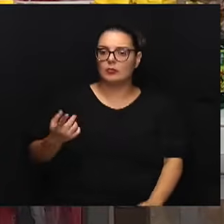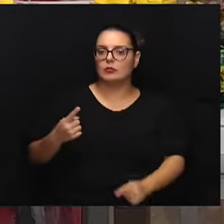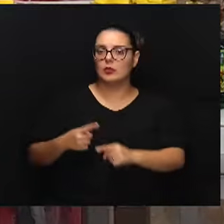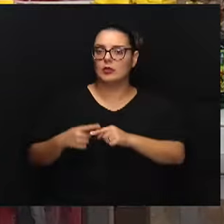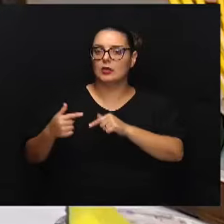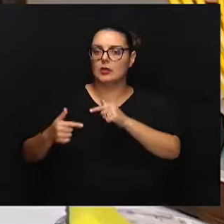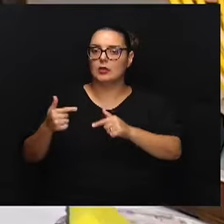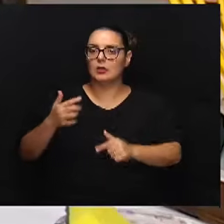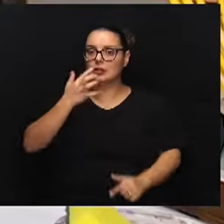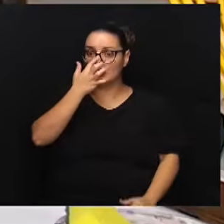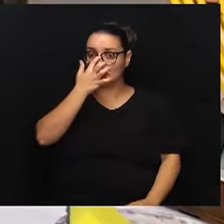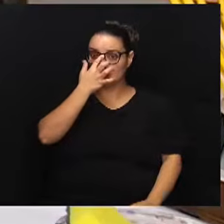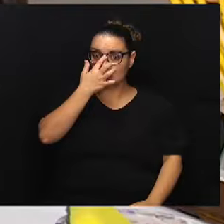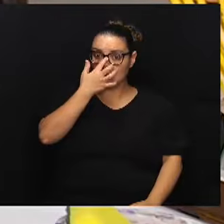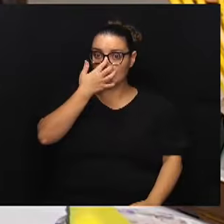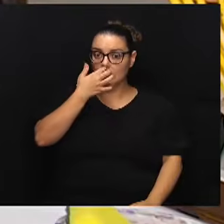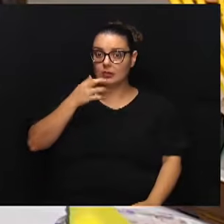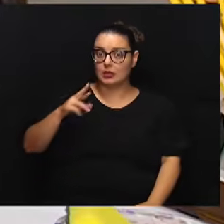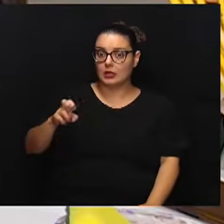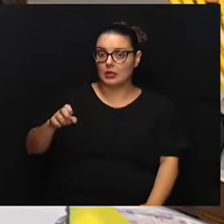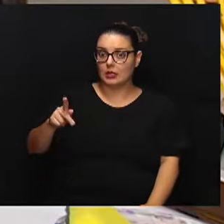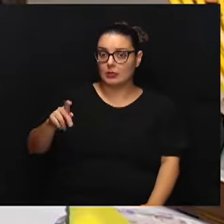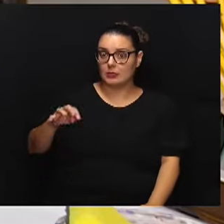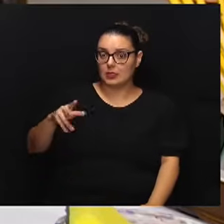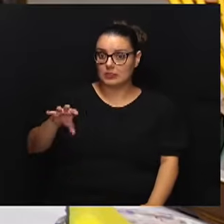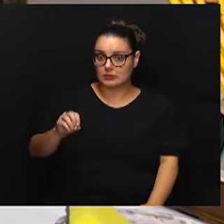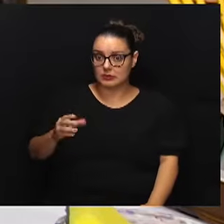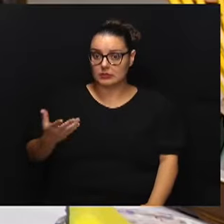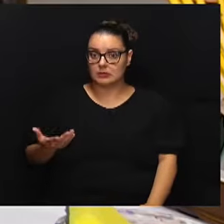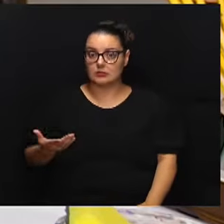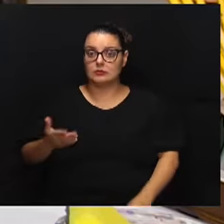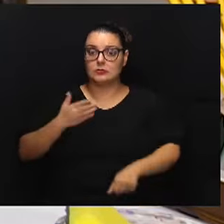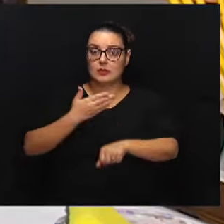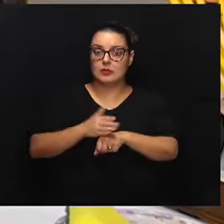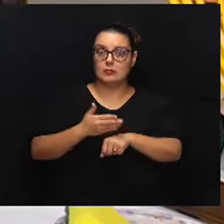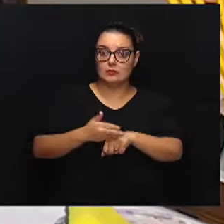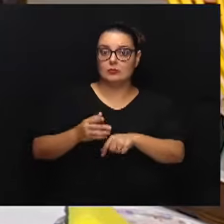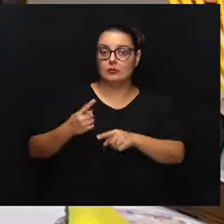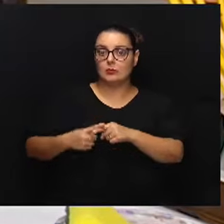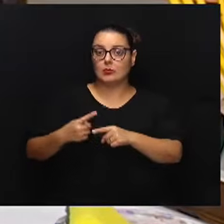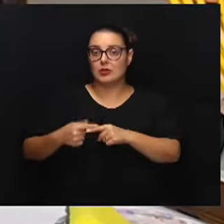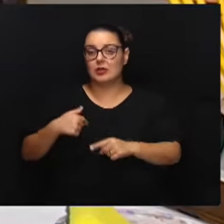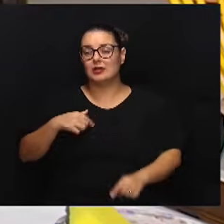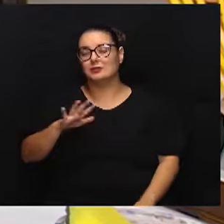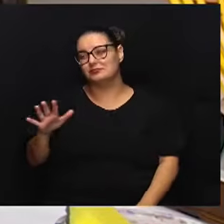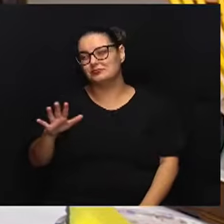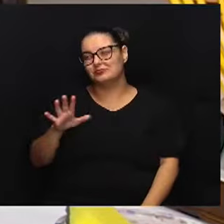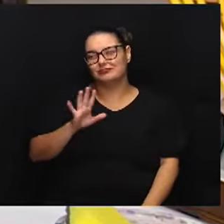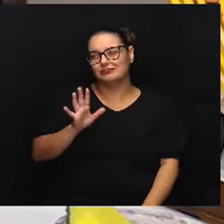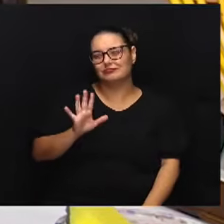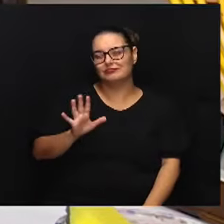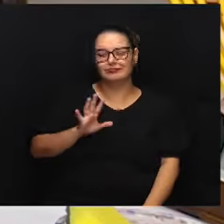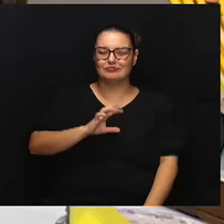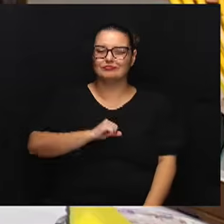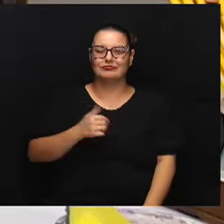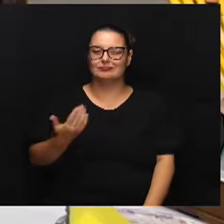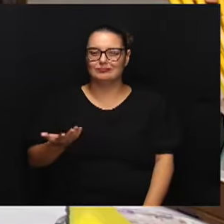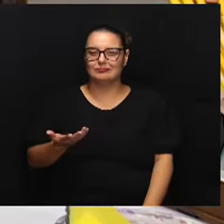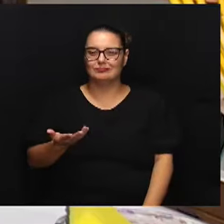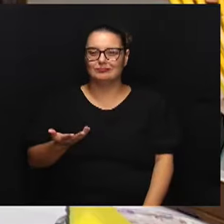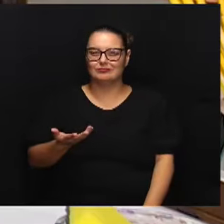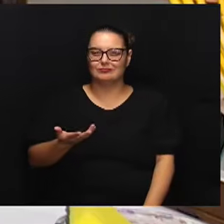trabalhar a repetição, o trabalho de treinamento, repetição. Porque eu não sou muito fã, assim, eu não sou